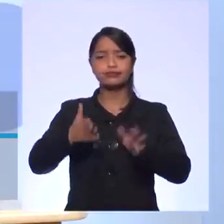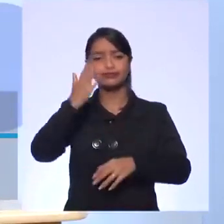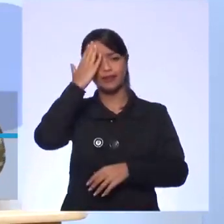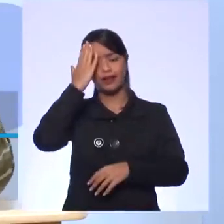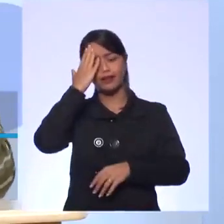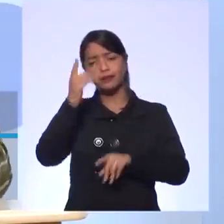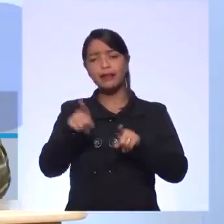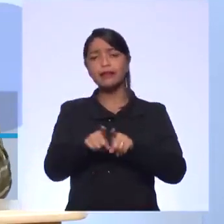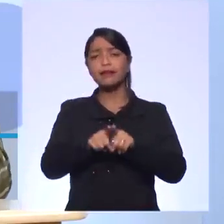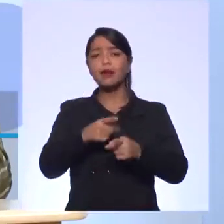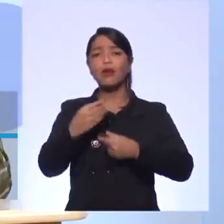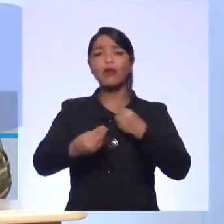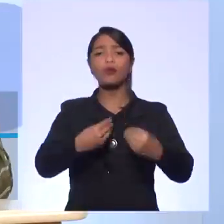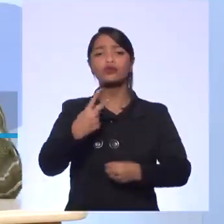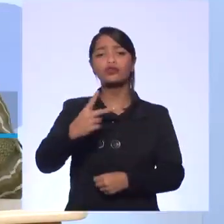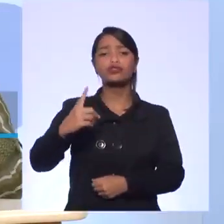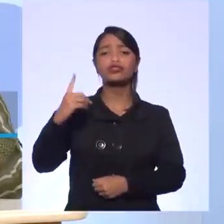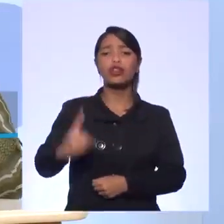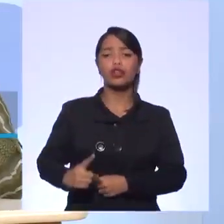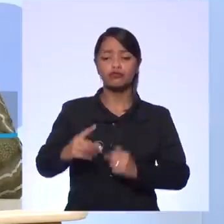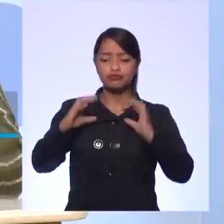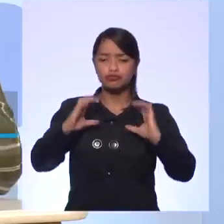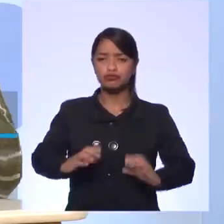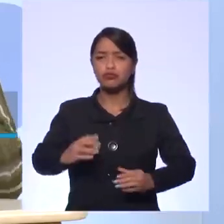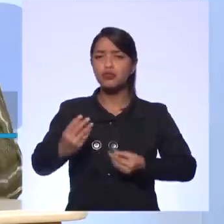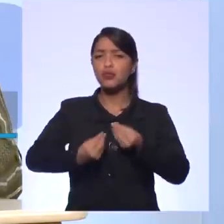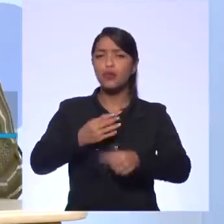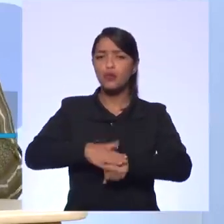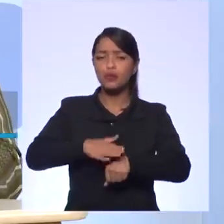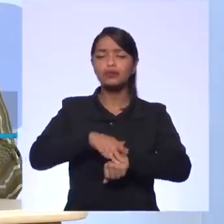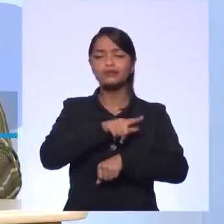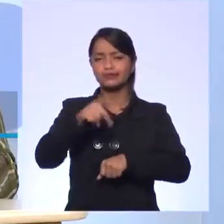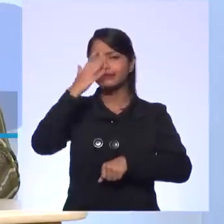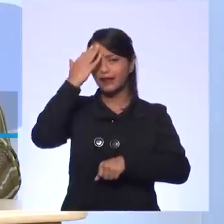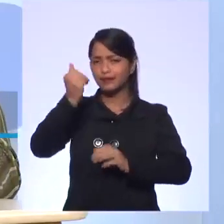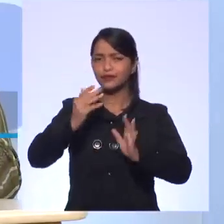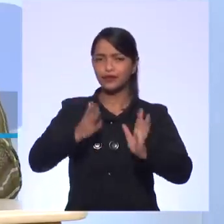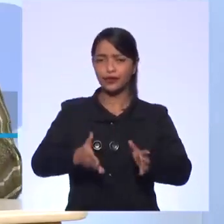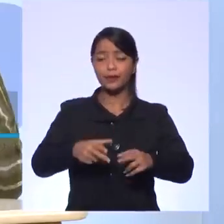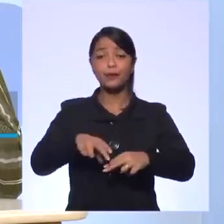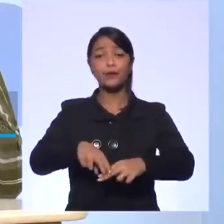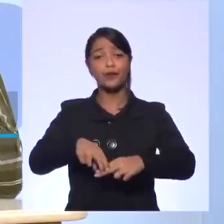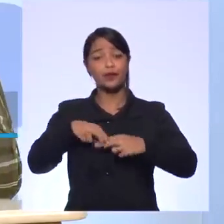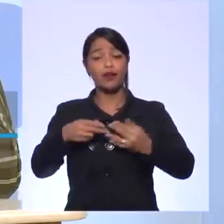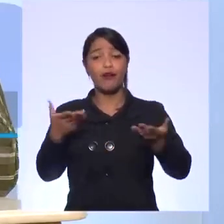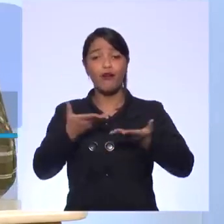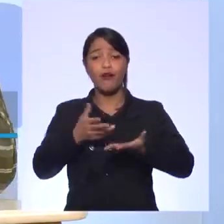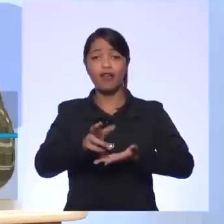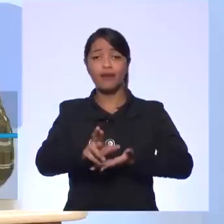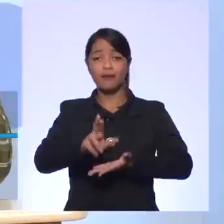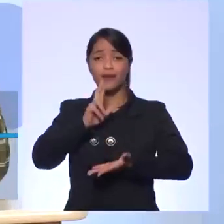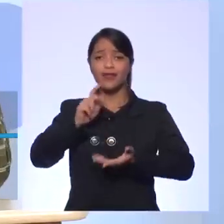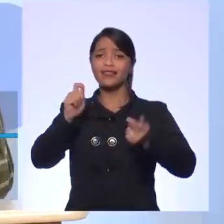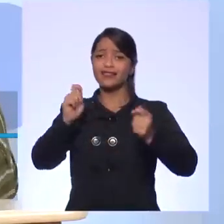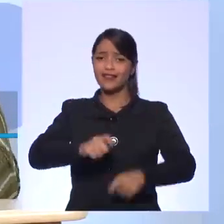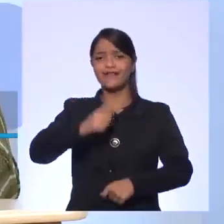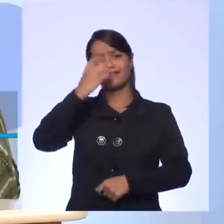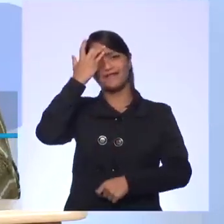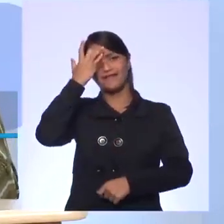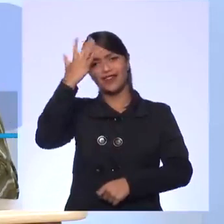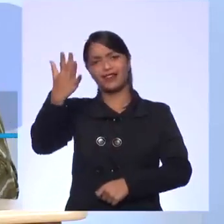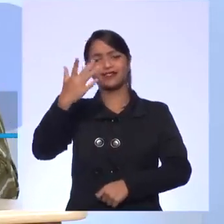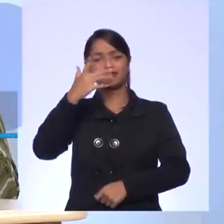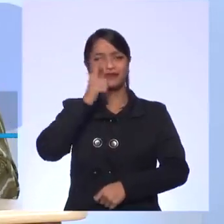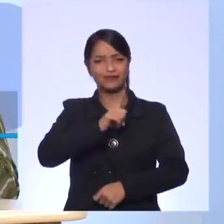é direito de vocês. E por isso as respostas elas se tornam aí bem fáceis para